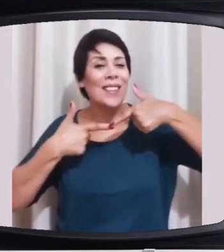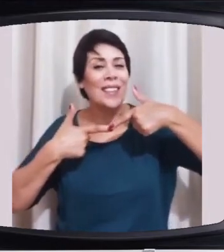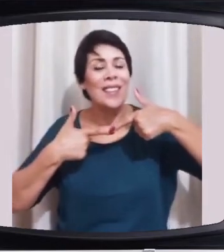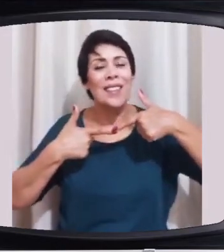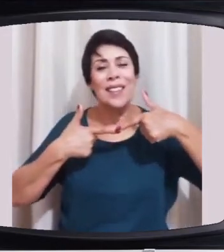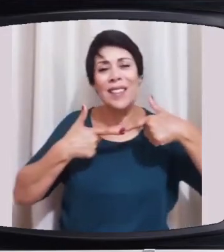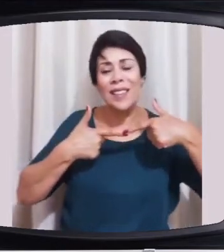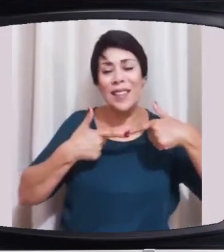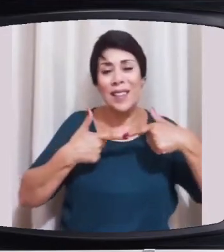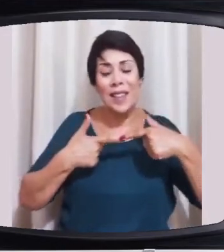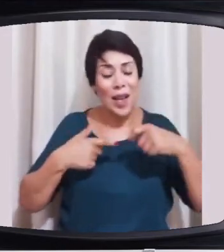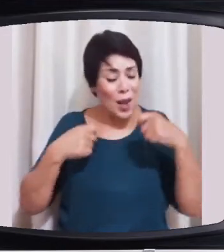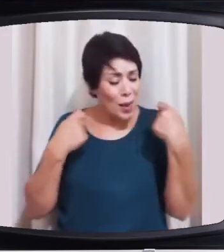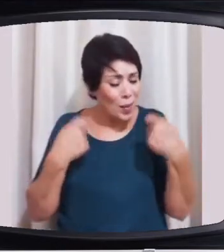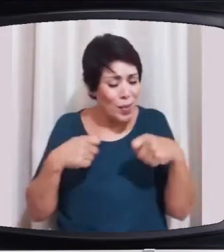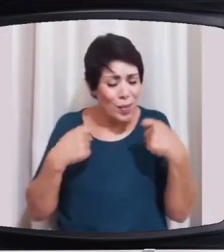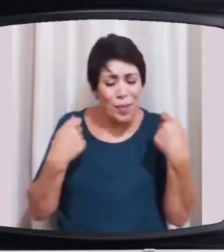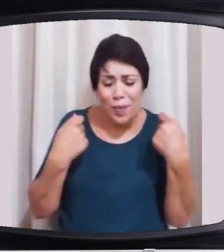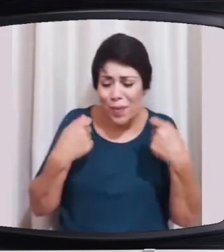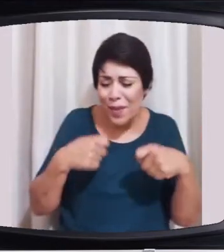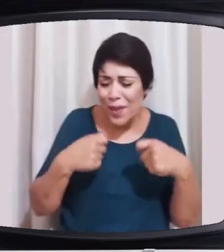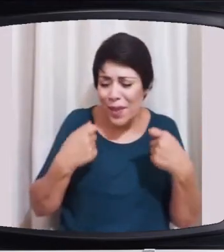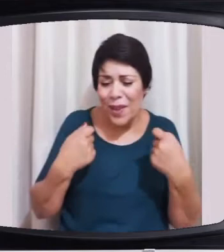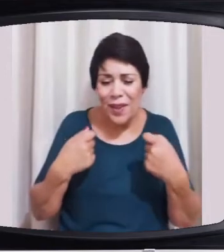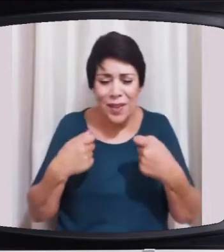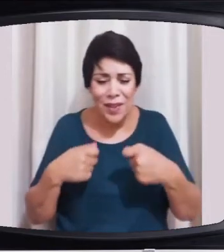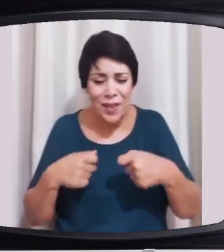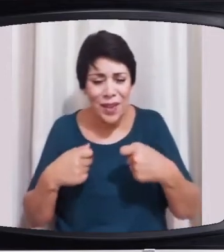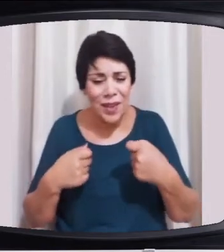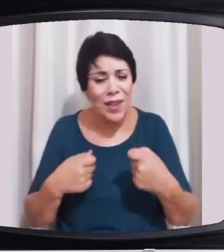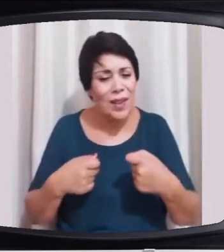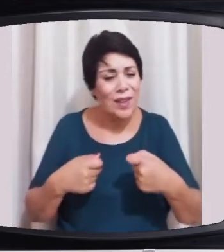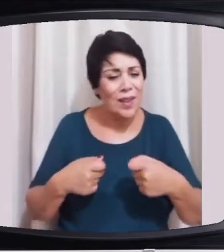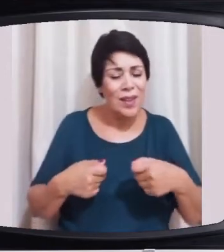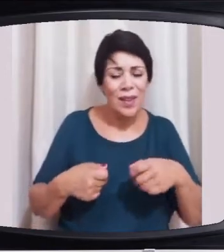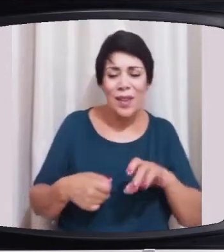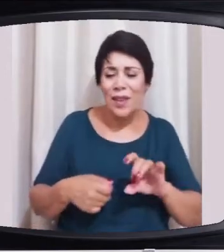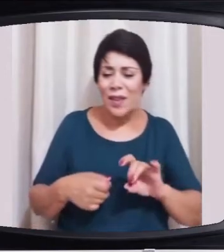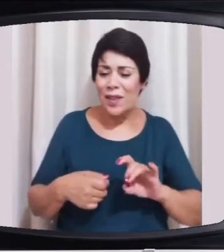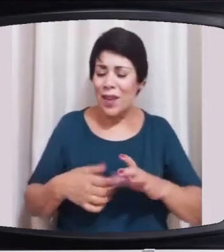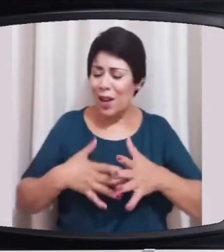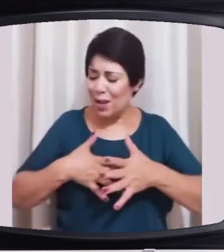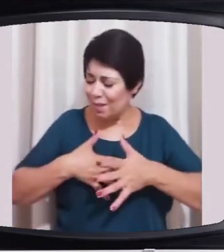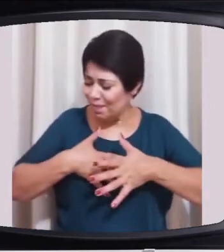tudo que preciso no eterno está.